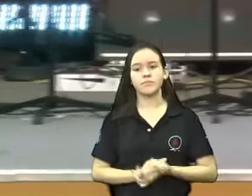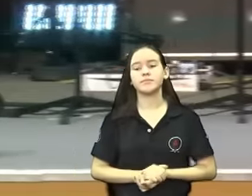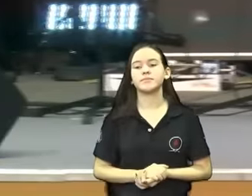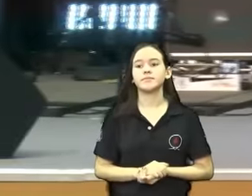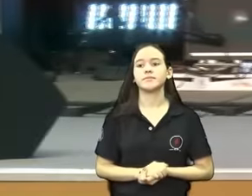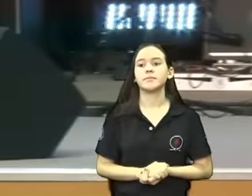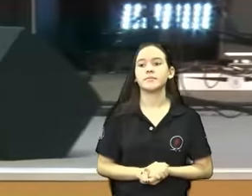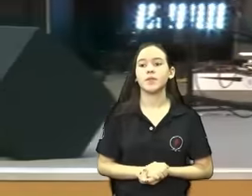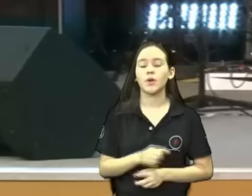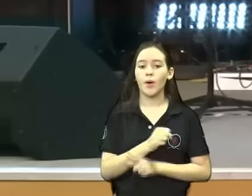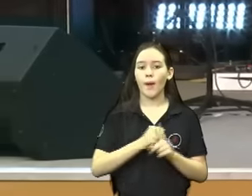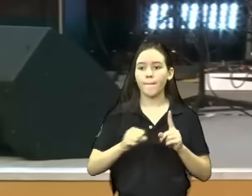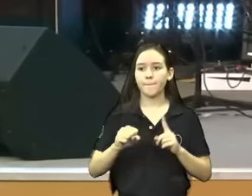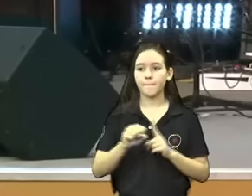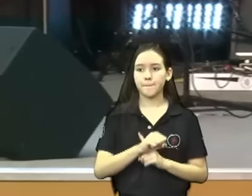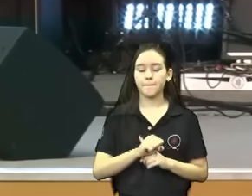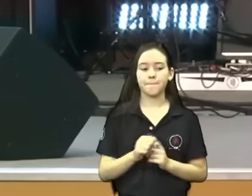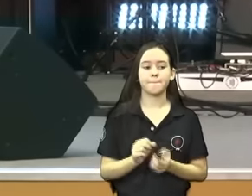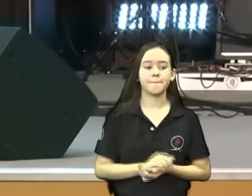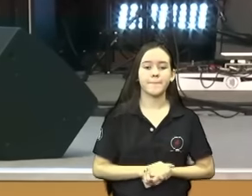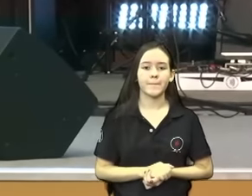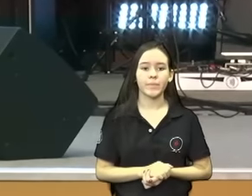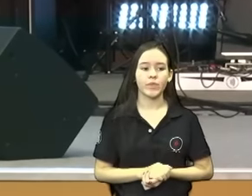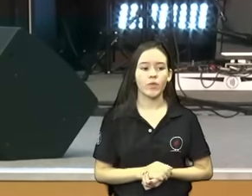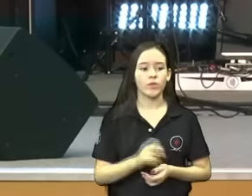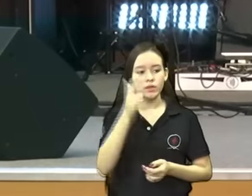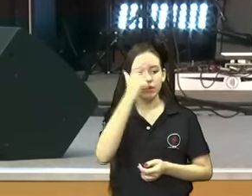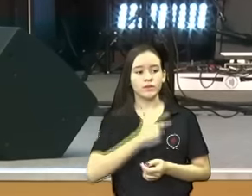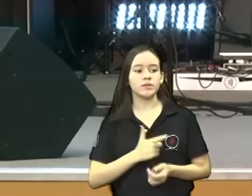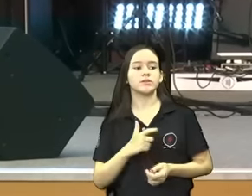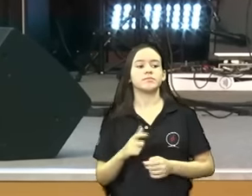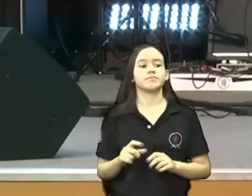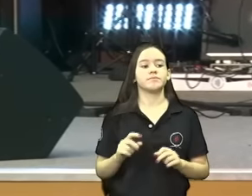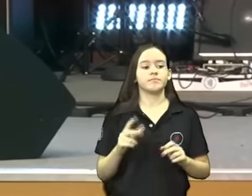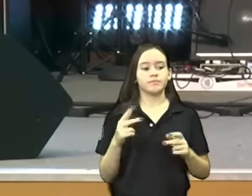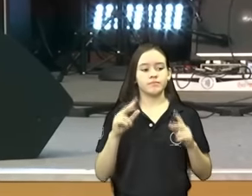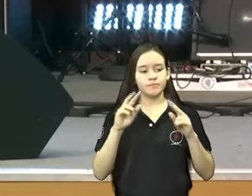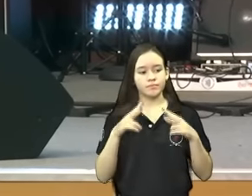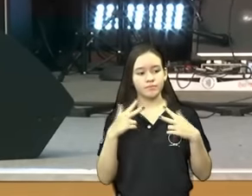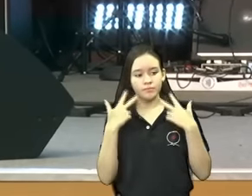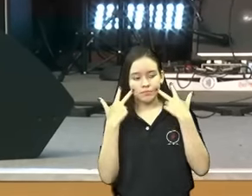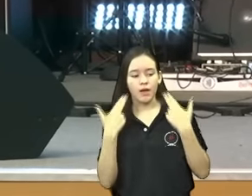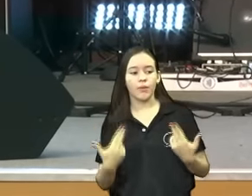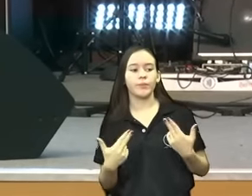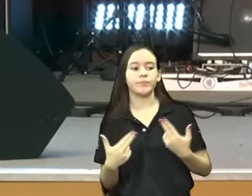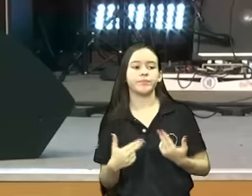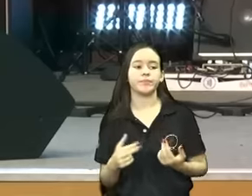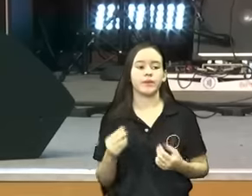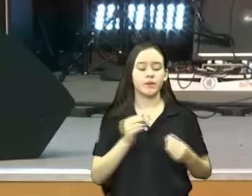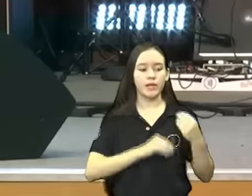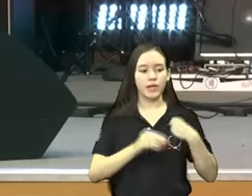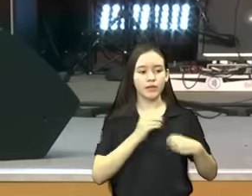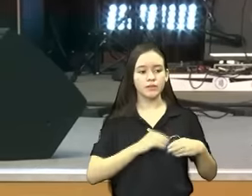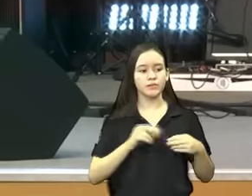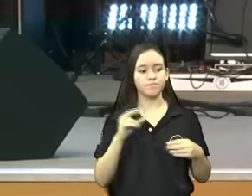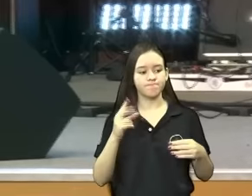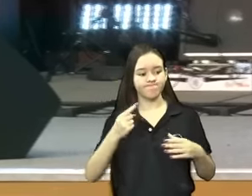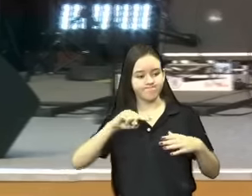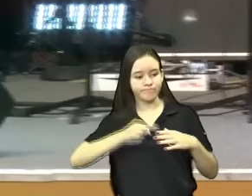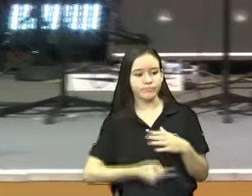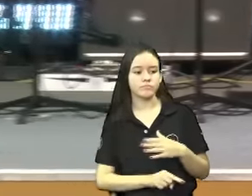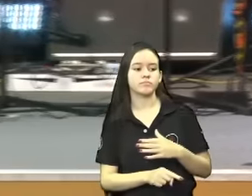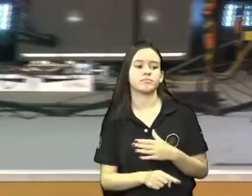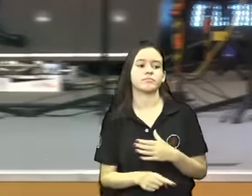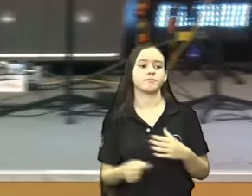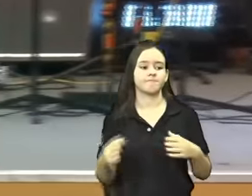Em uma sociedade O homem pela sua natureza até carinhosa ele vai se aprofundando na lama com uma